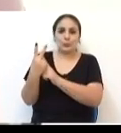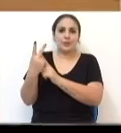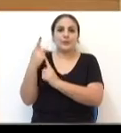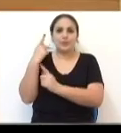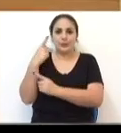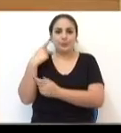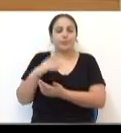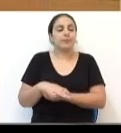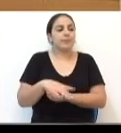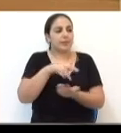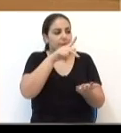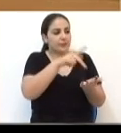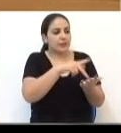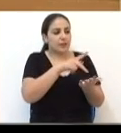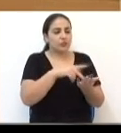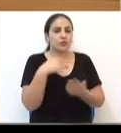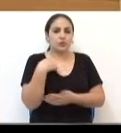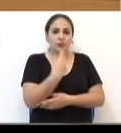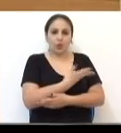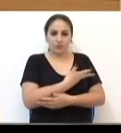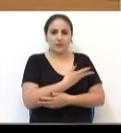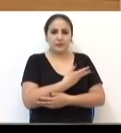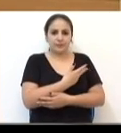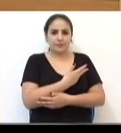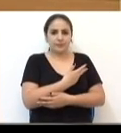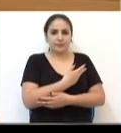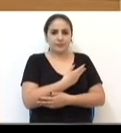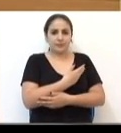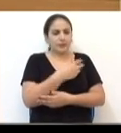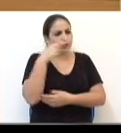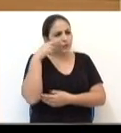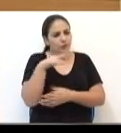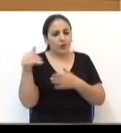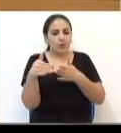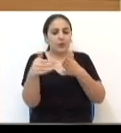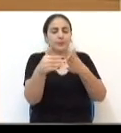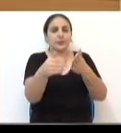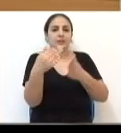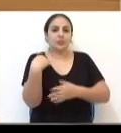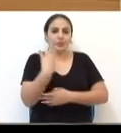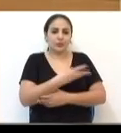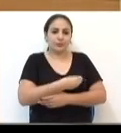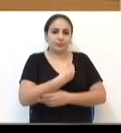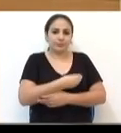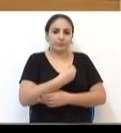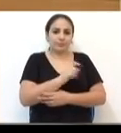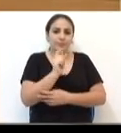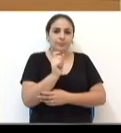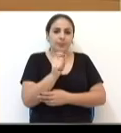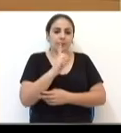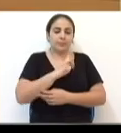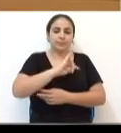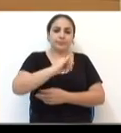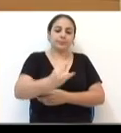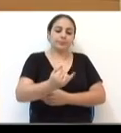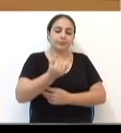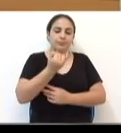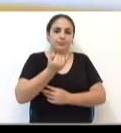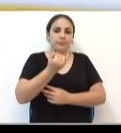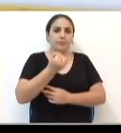cadeiras. Na verdade, a gente vê durante o percurso da nossa vida que a gente tem